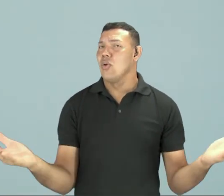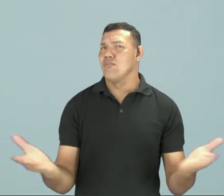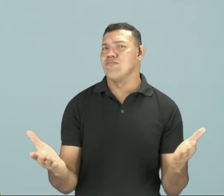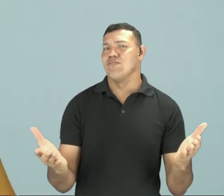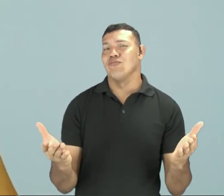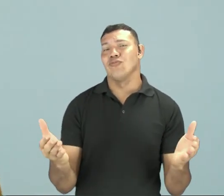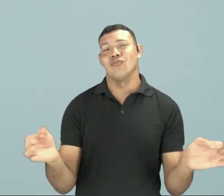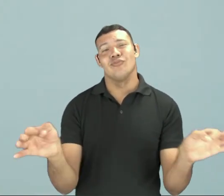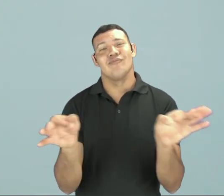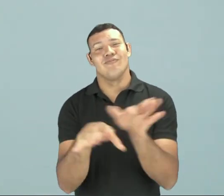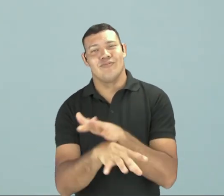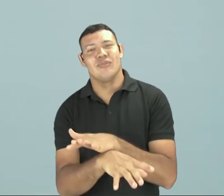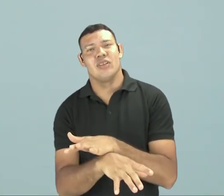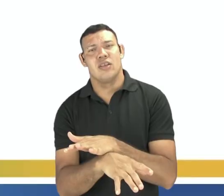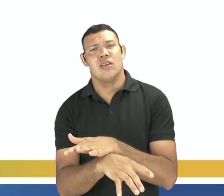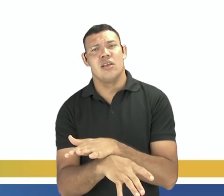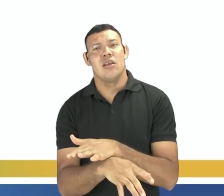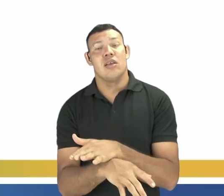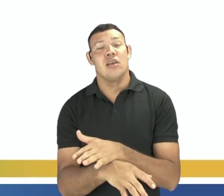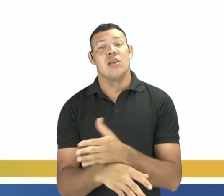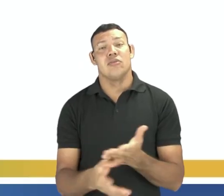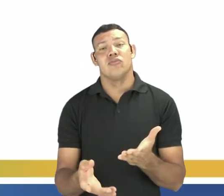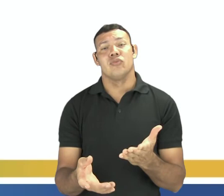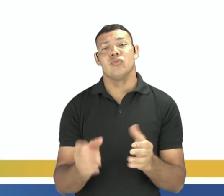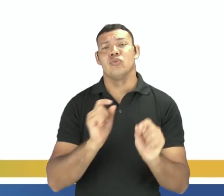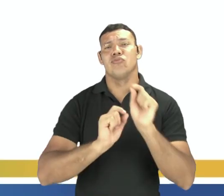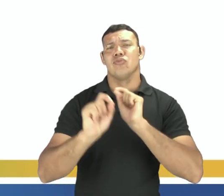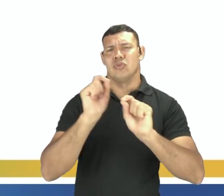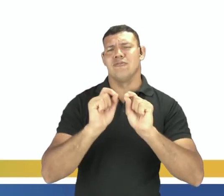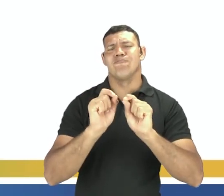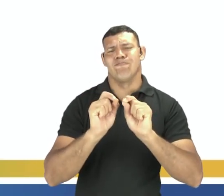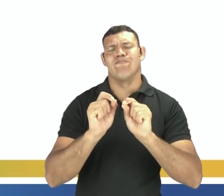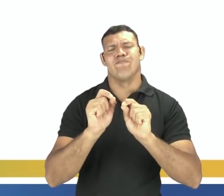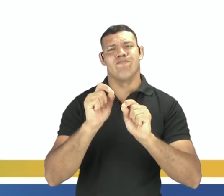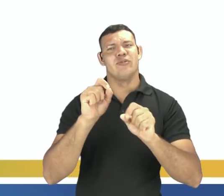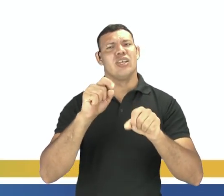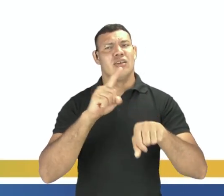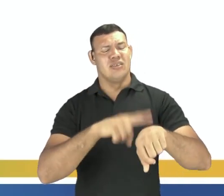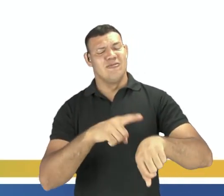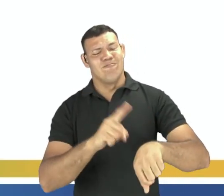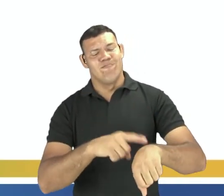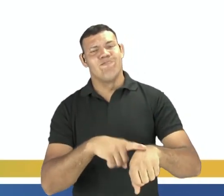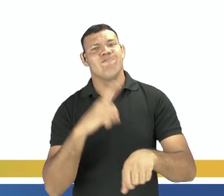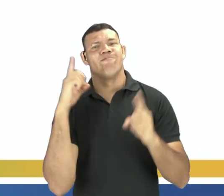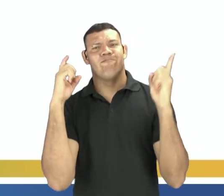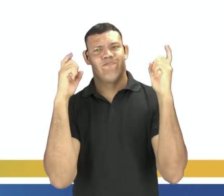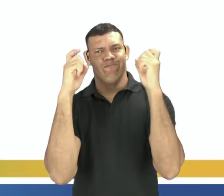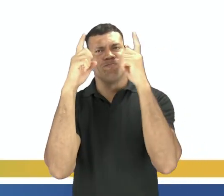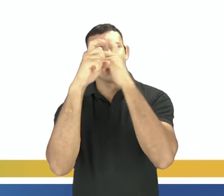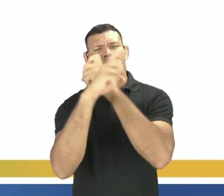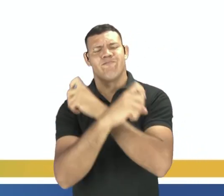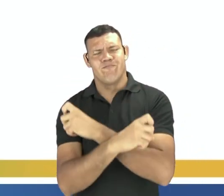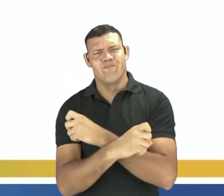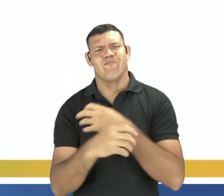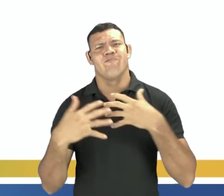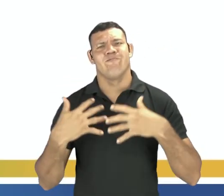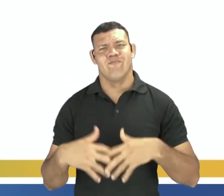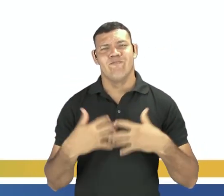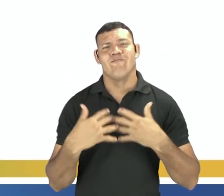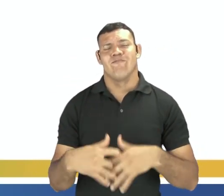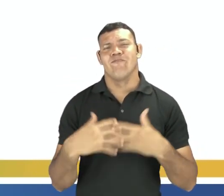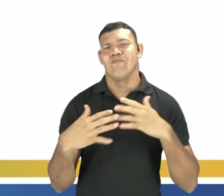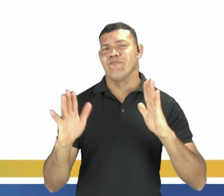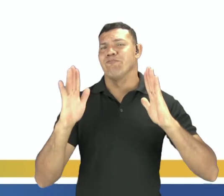é só. Eu deixo aqui uma mensagem para vocês. Eu sei que vocês estão passando por um momento difícil, que é complicado estar aí em